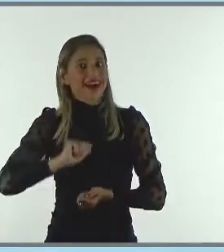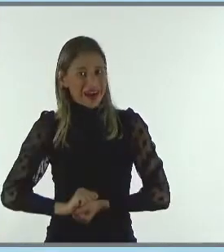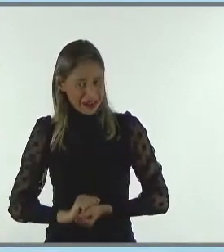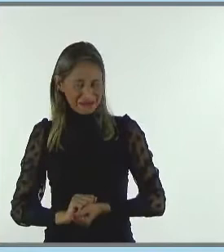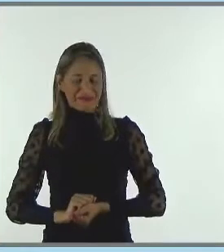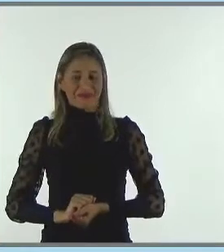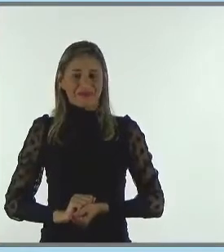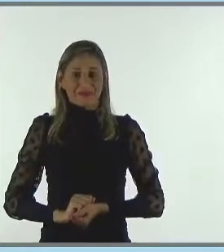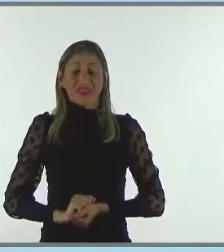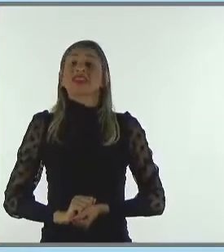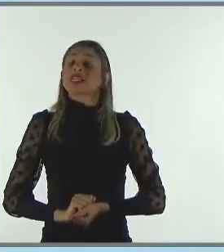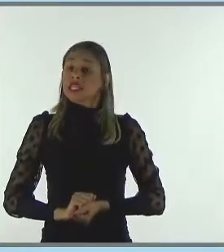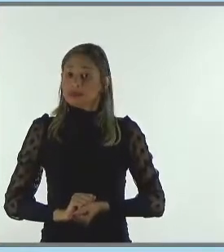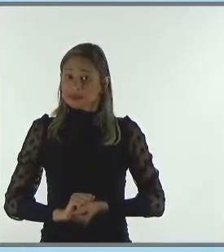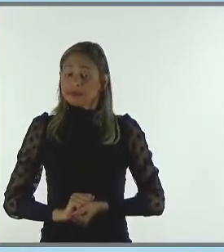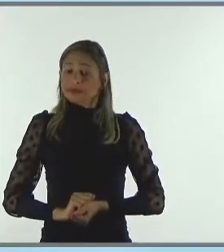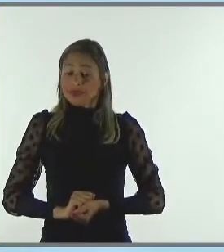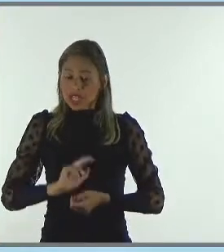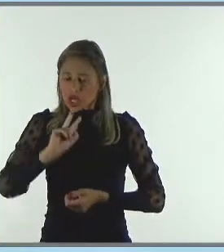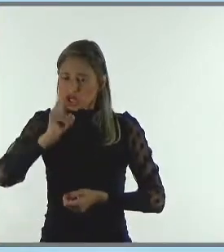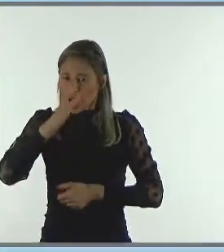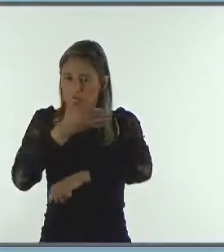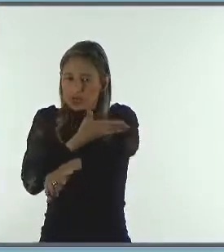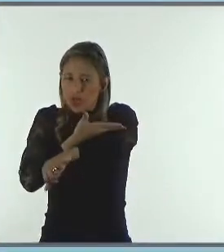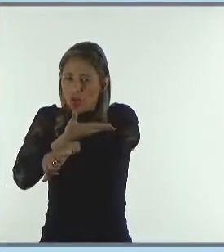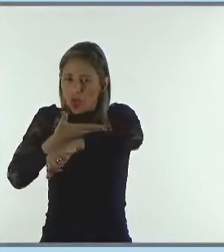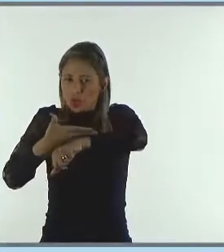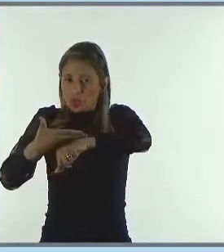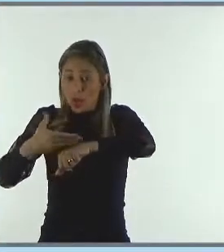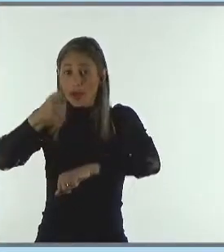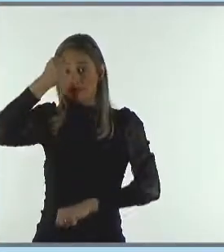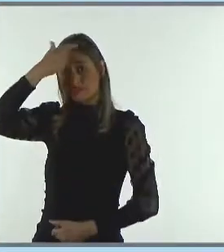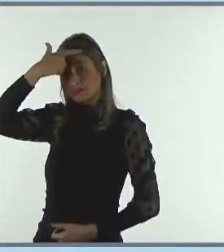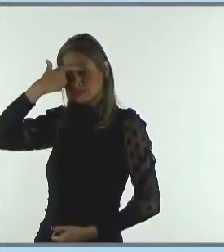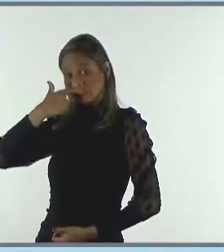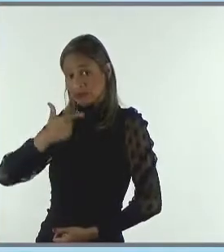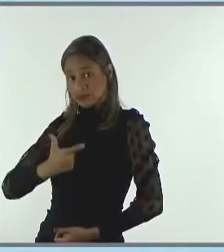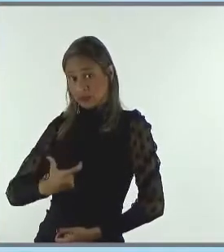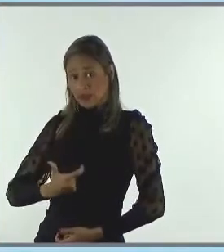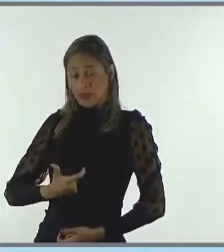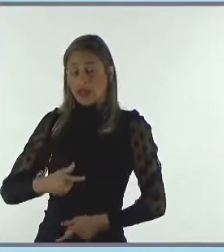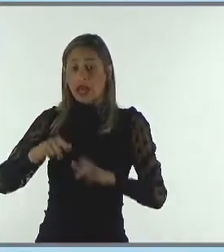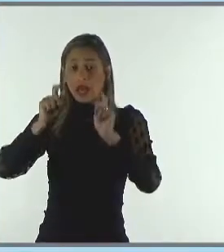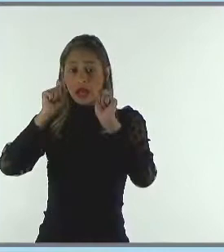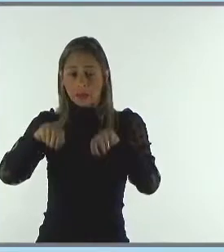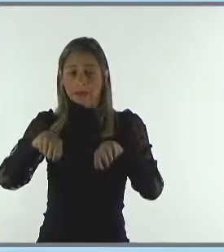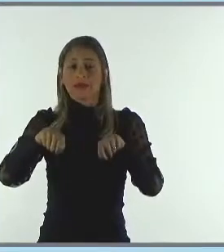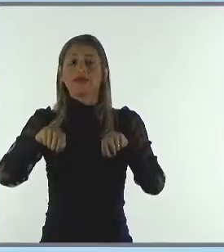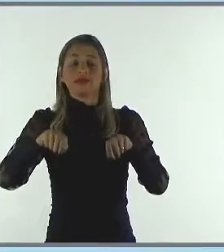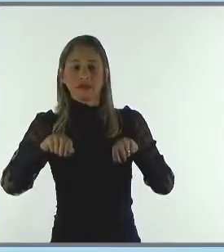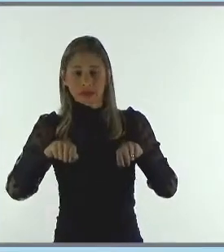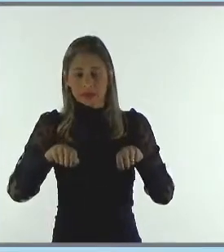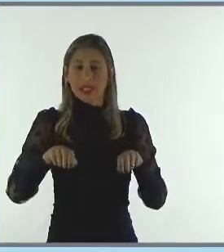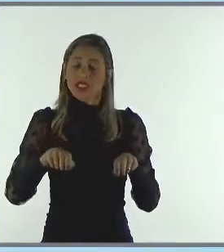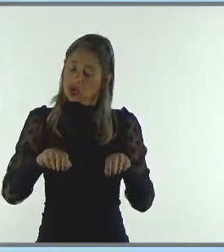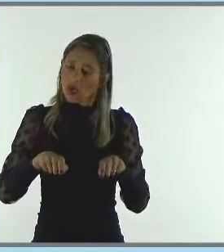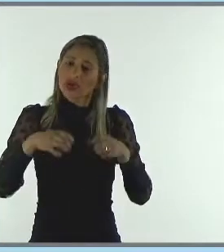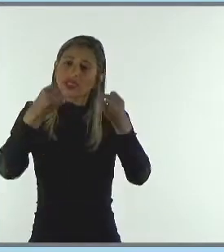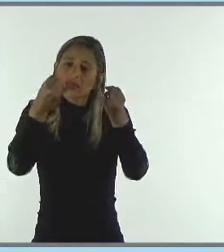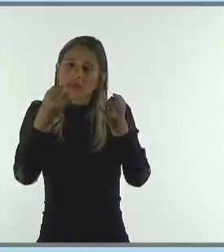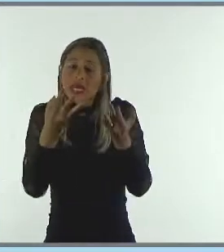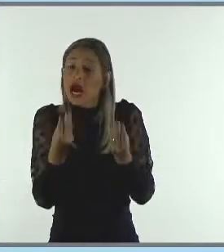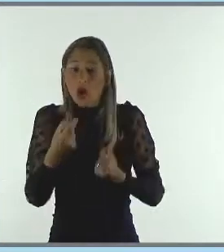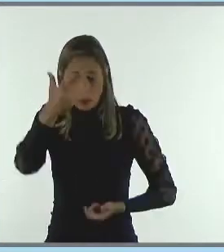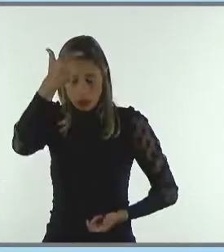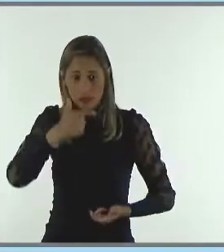E, seguindo aí a tradição, eu vou me descrever para que todos, todas possam saber um pouco de quem